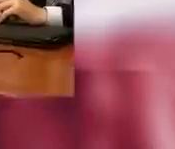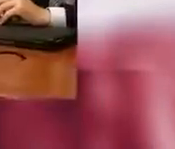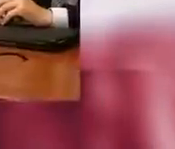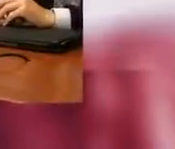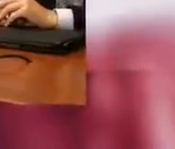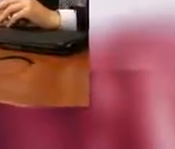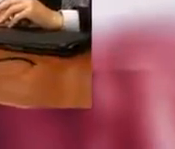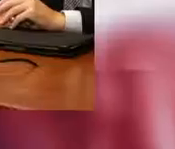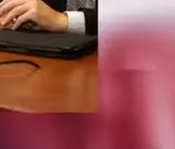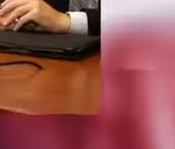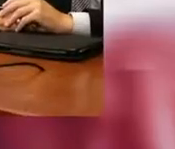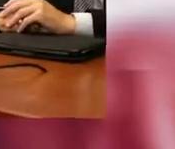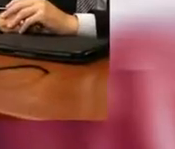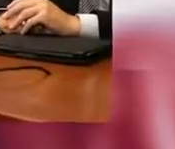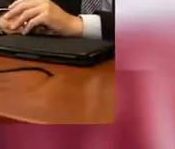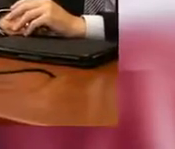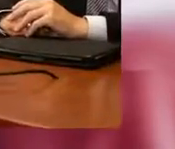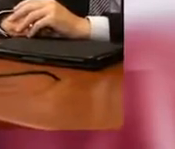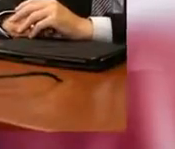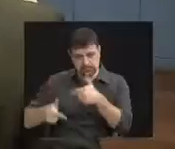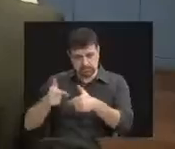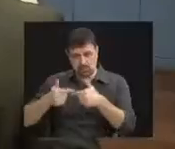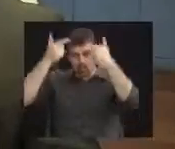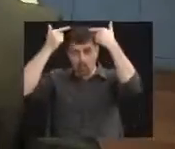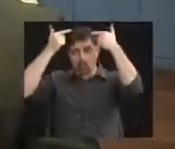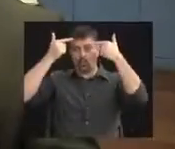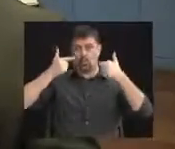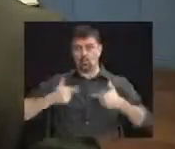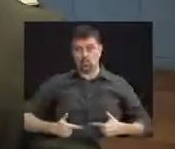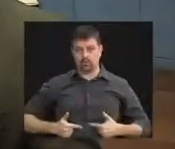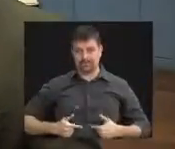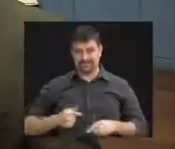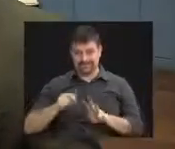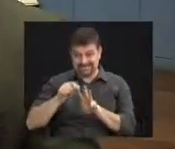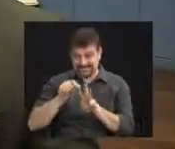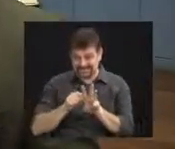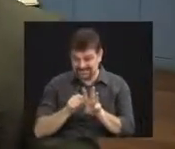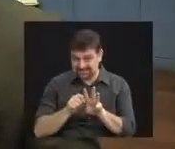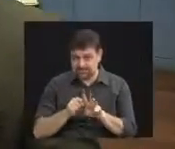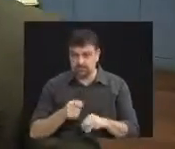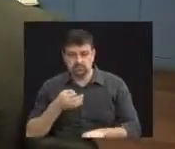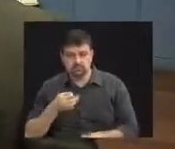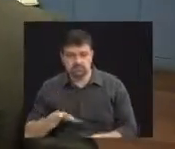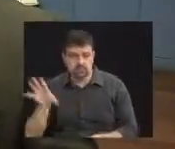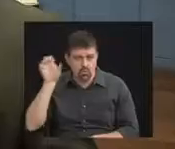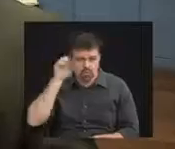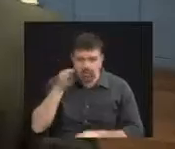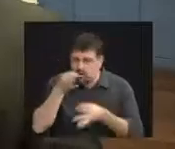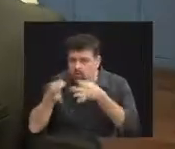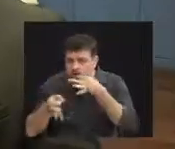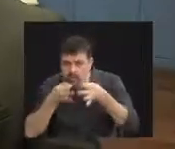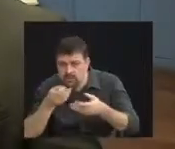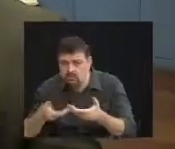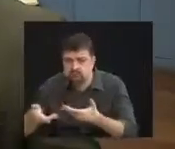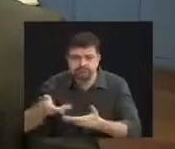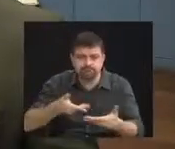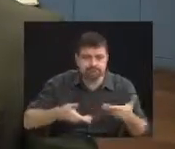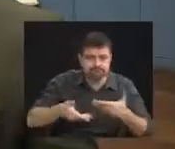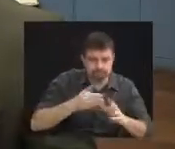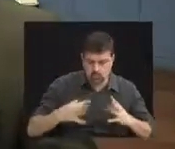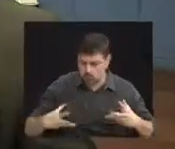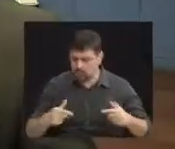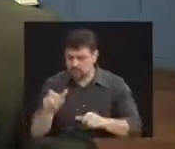data comemorativa que dê à população o conhecimento dos atos e trabalhos desenvolvidos pelos conselhos